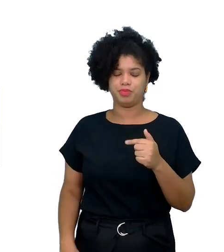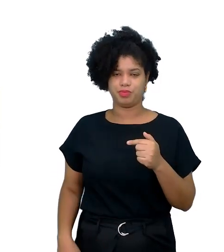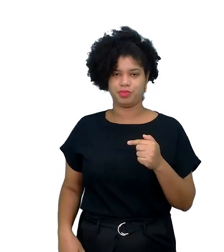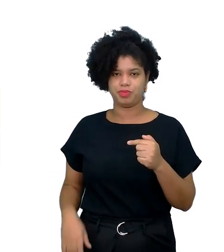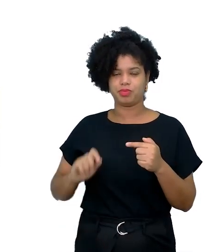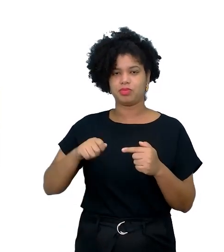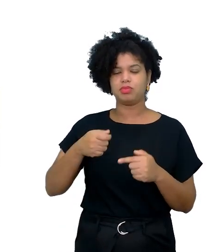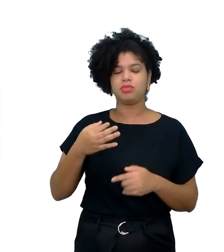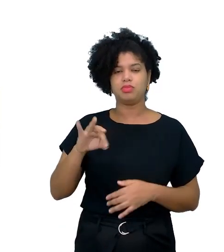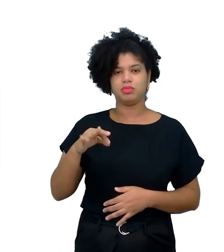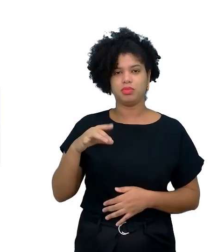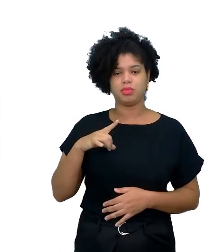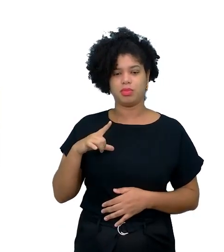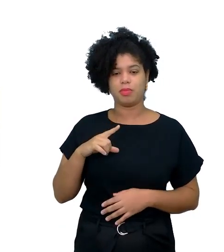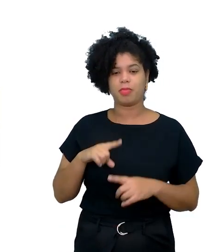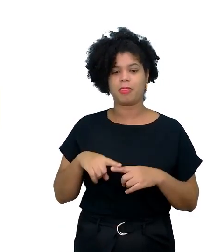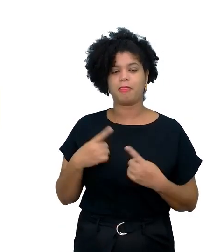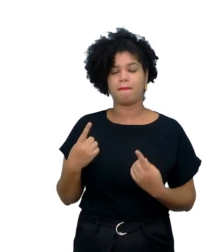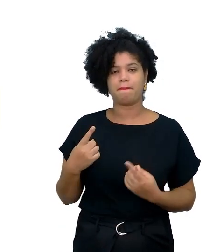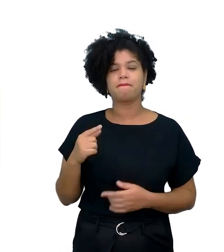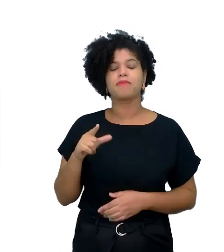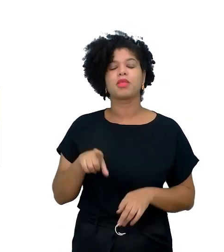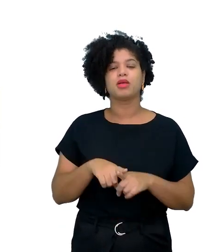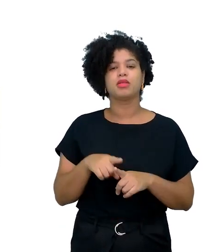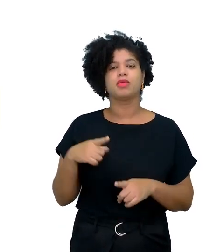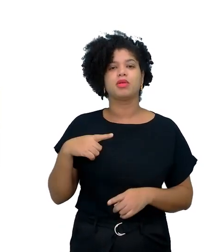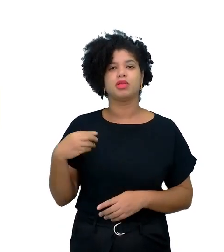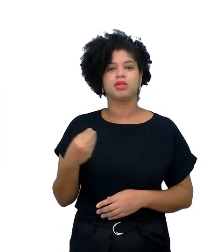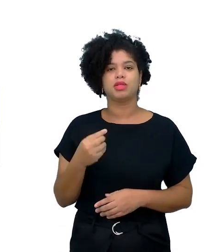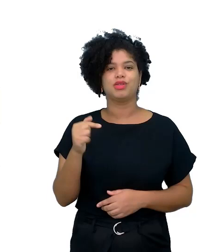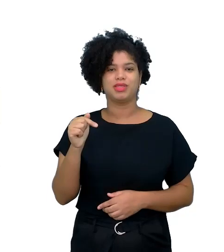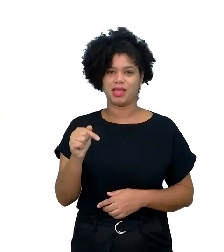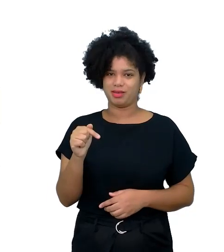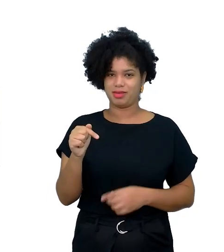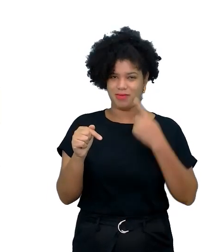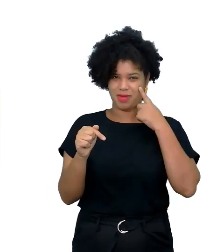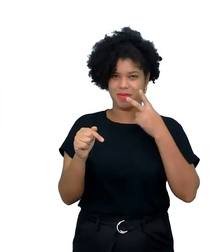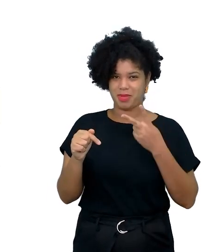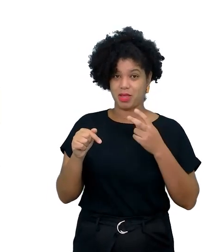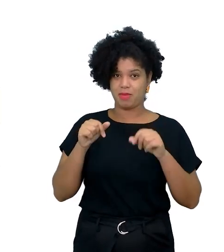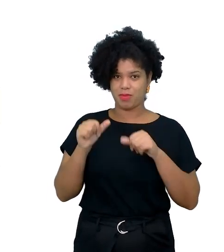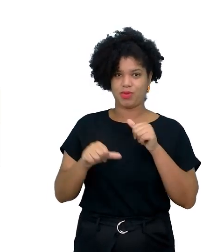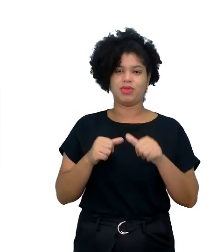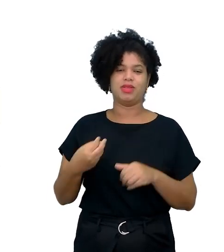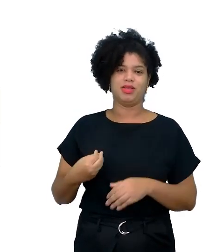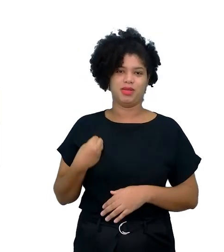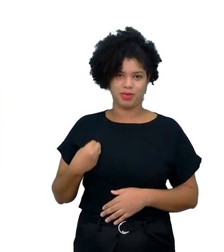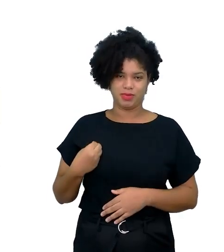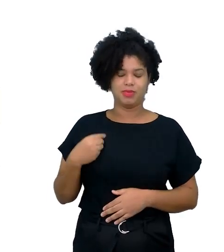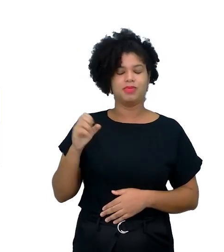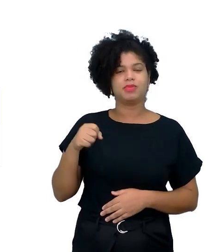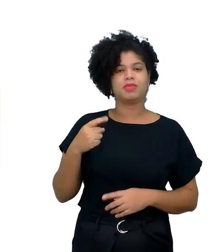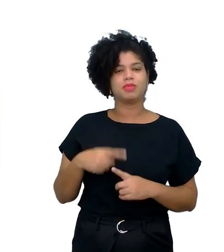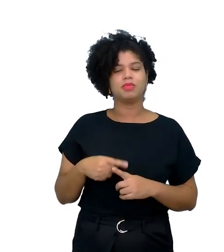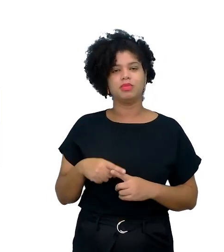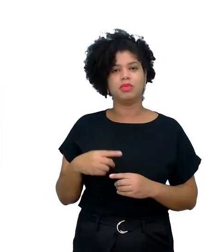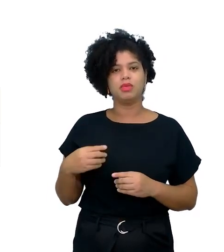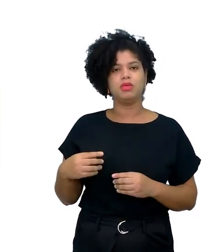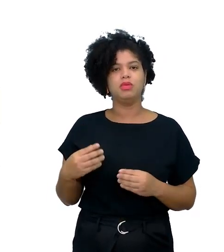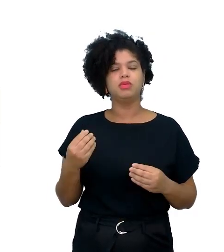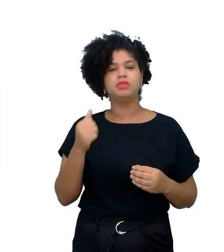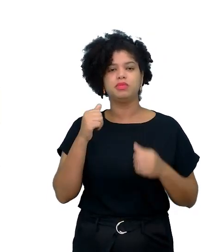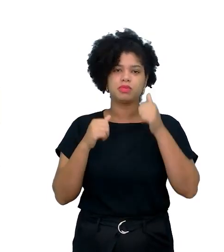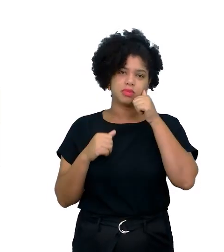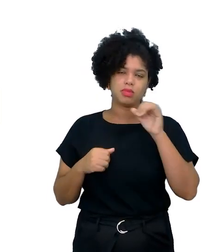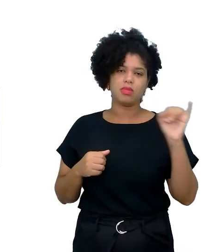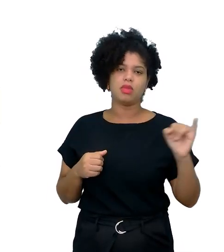chaveiros, e no caso, ela ganhou, existe uma transformação aqui, que ela ganhou 7, né,